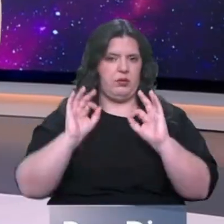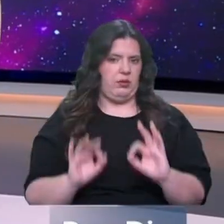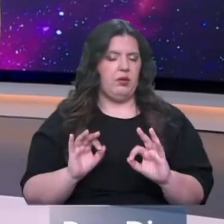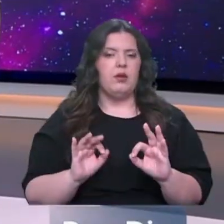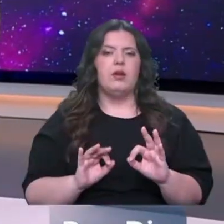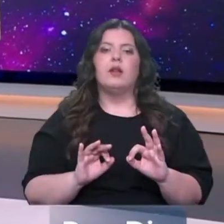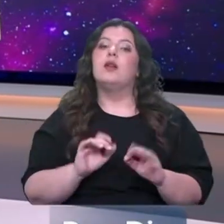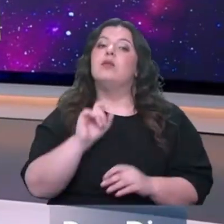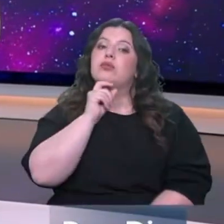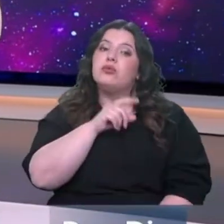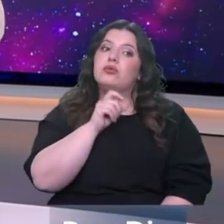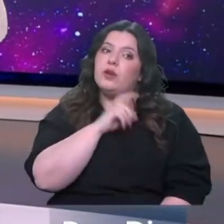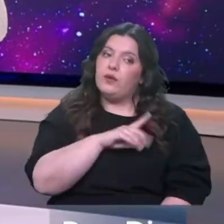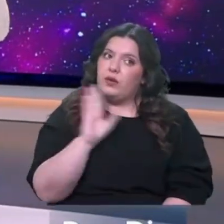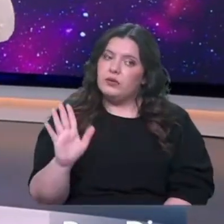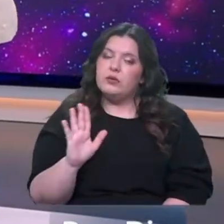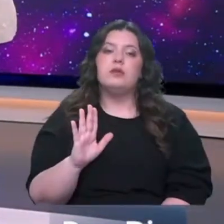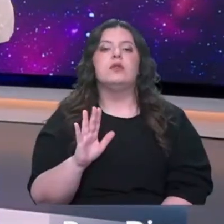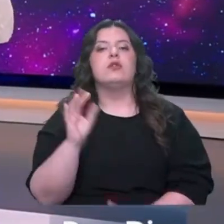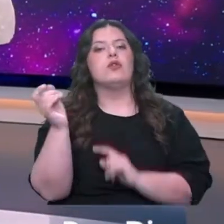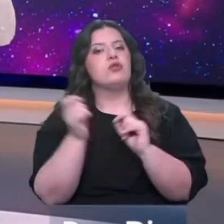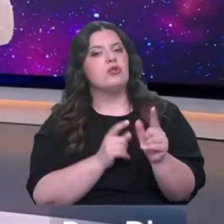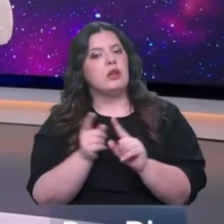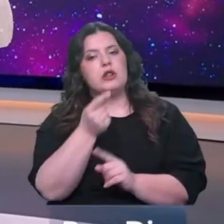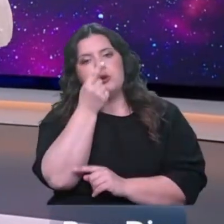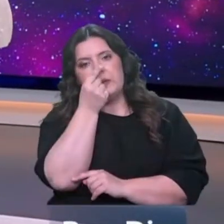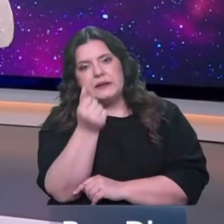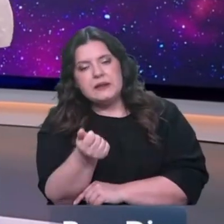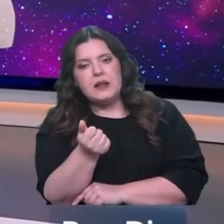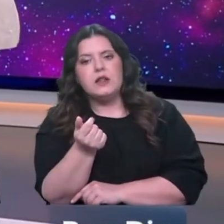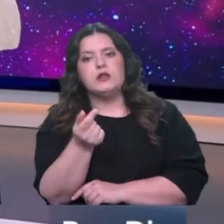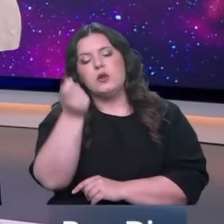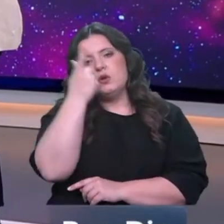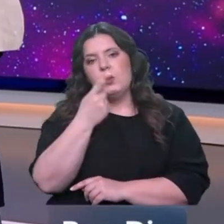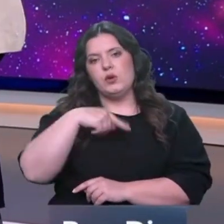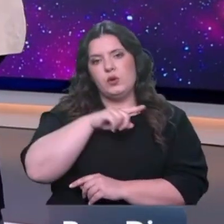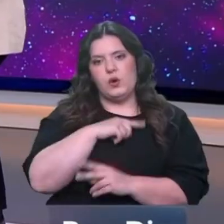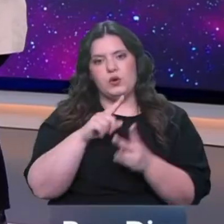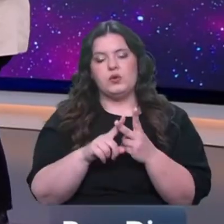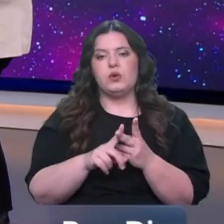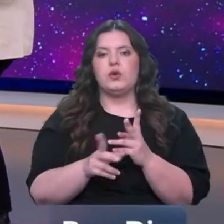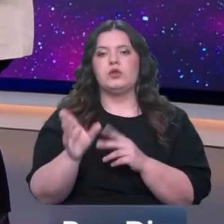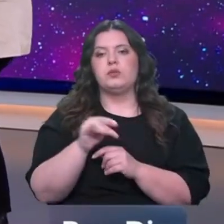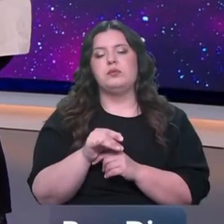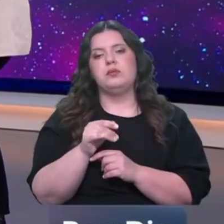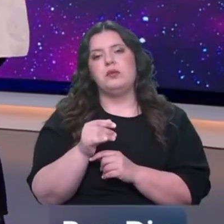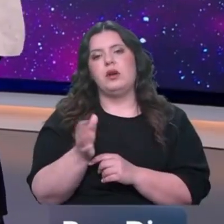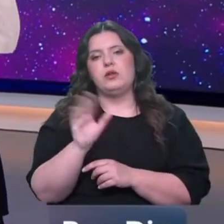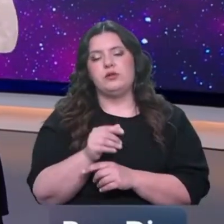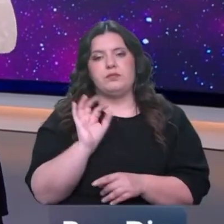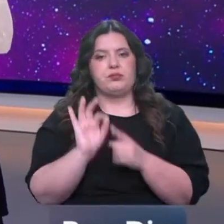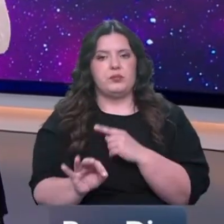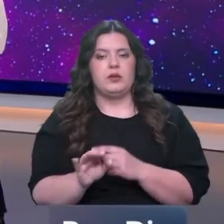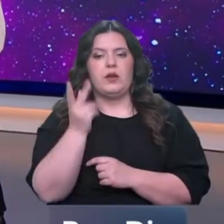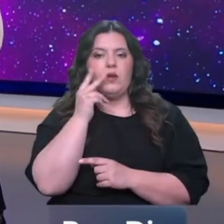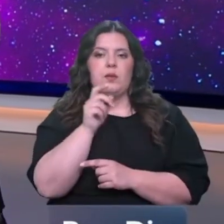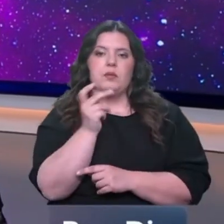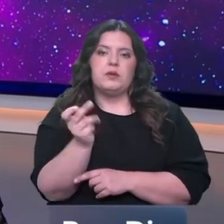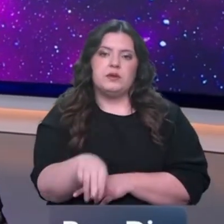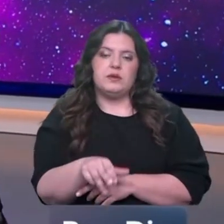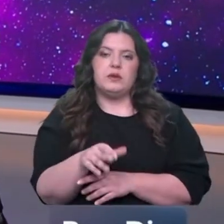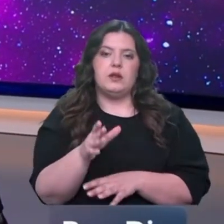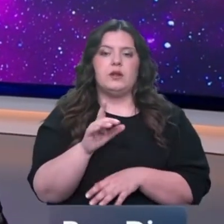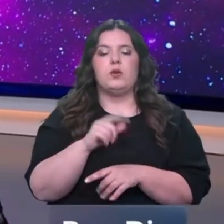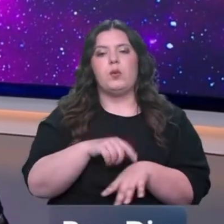e, se calhar, serão estrelas parecidas com o nosso Sol as mais propícias a que a vida possa aparecer durante